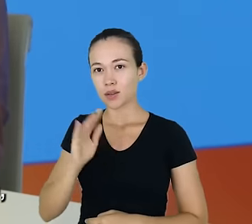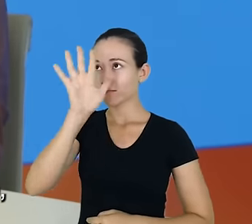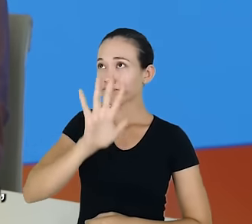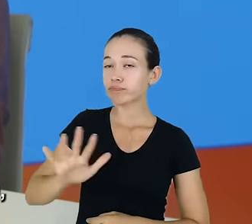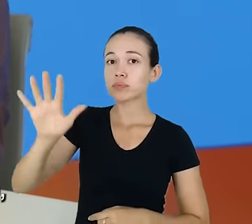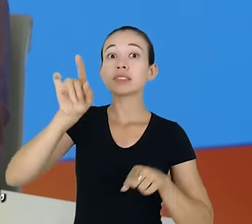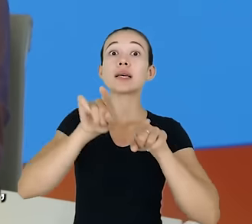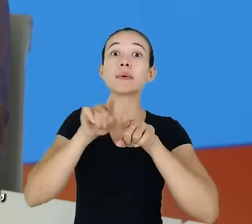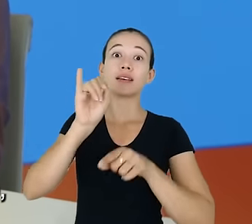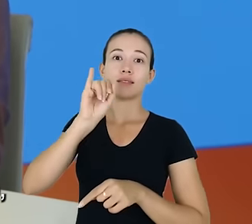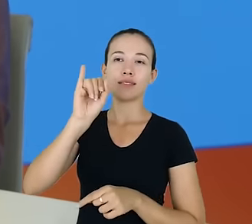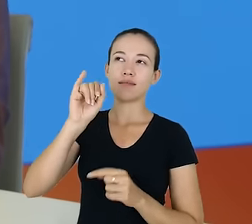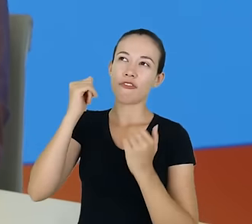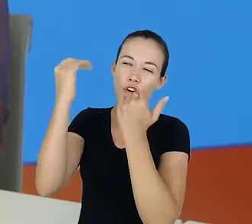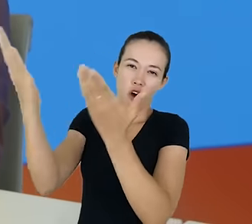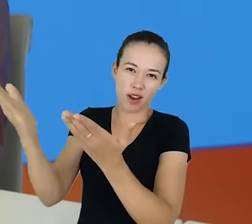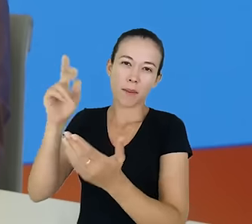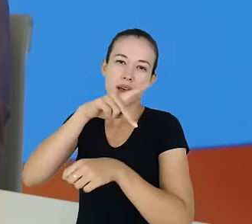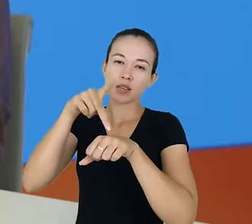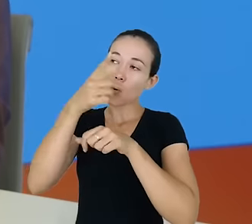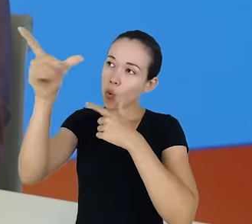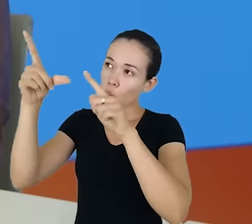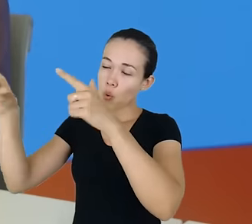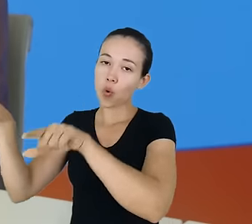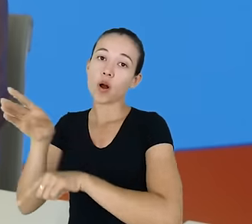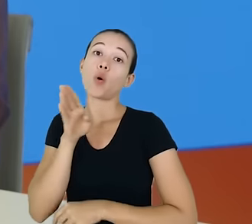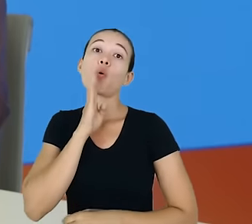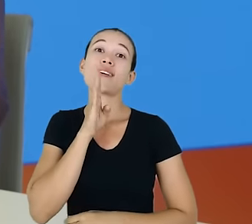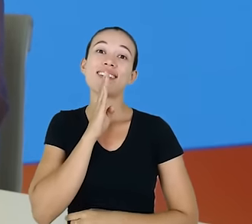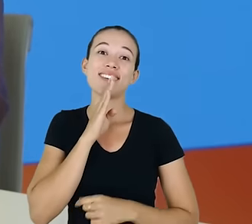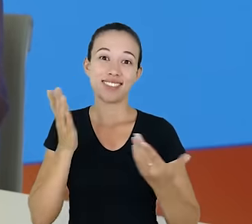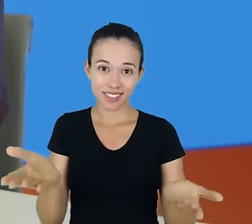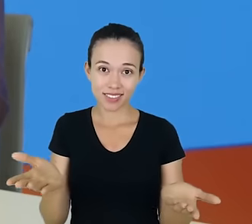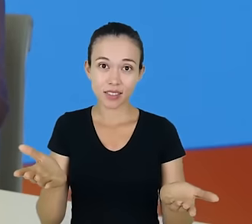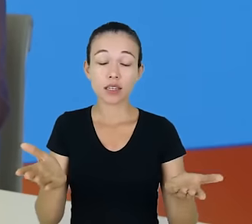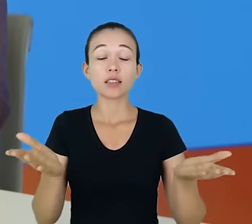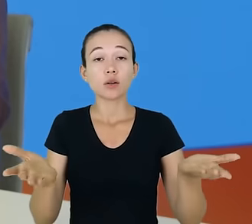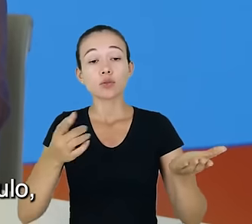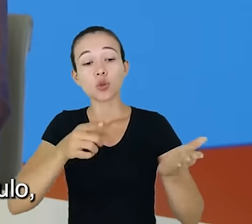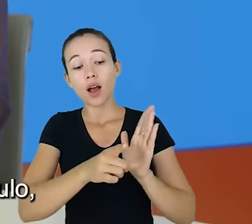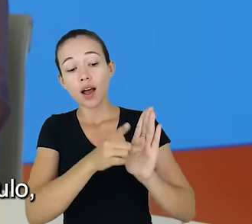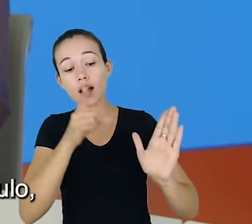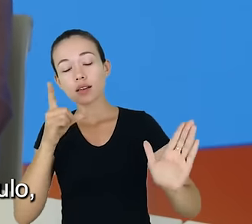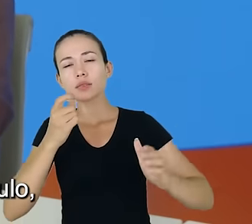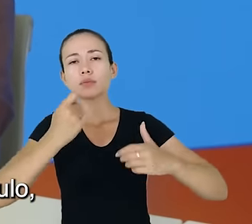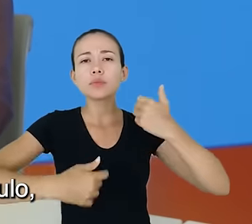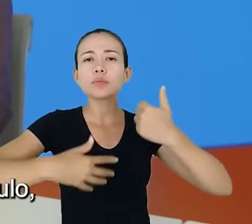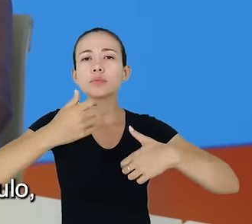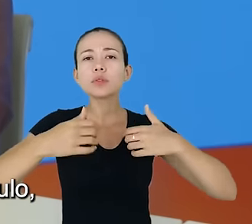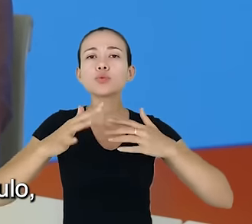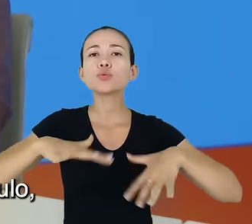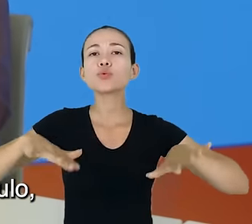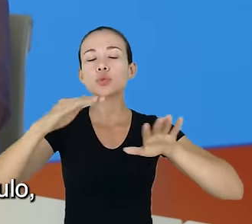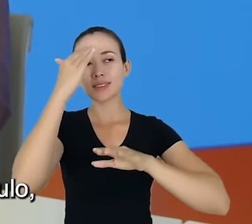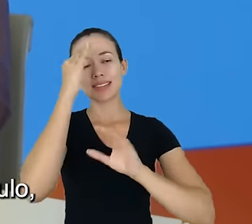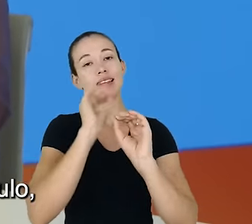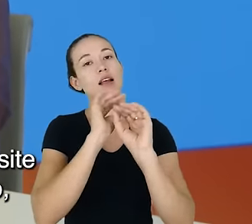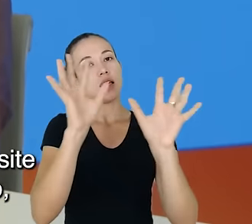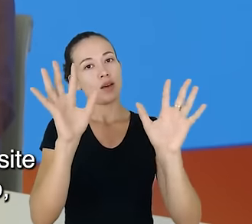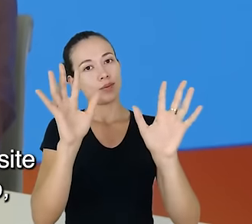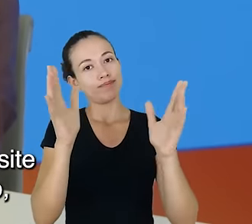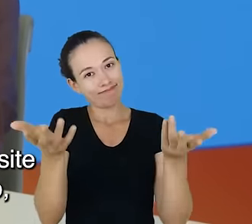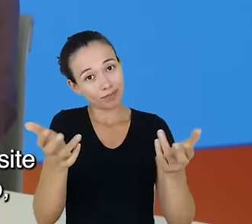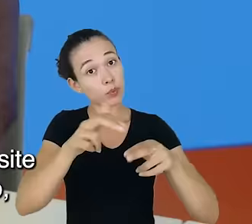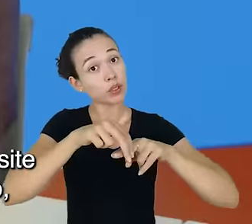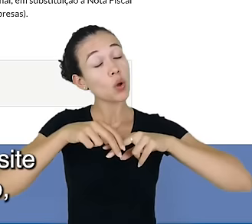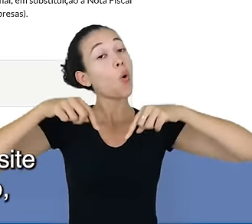internacionalmente conhecido a gente precisa muito deixar bem claro o que que a gente tá fazendo aqui então hoje a gente vai falar do Estado de São Paulo tá